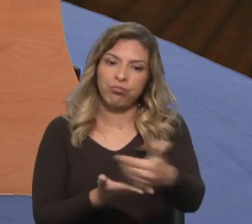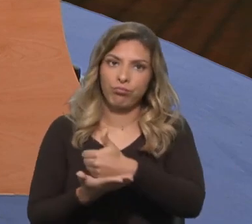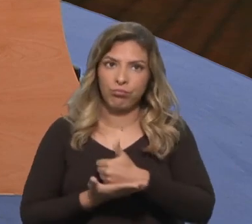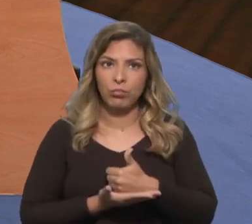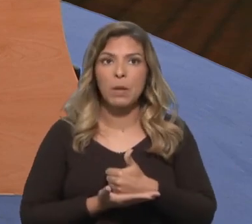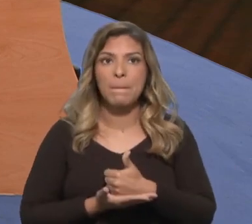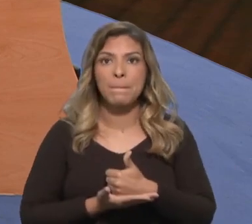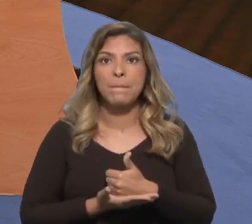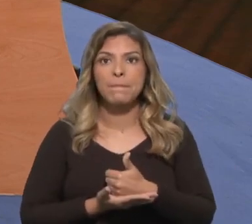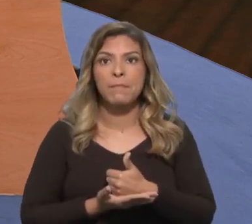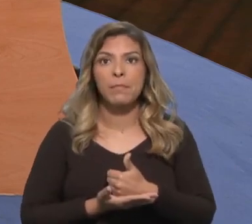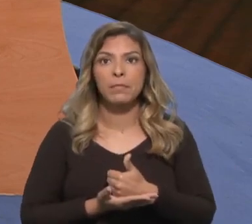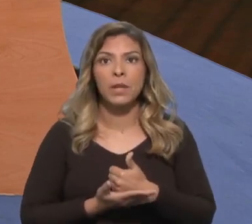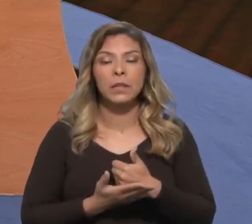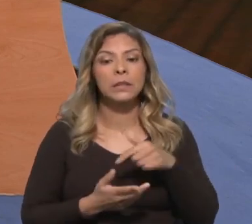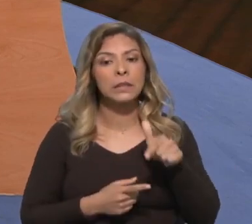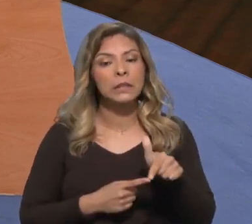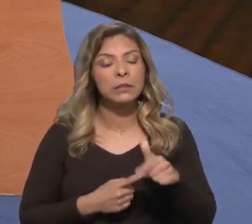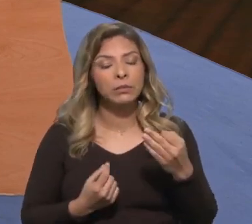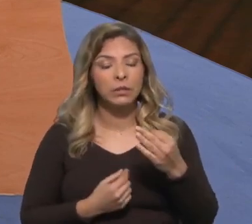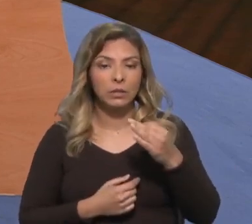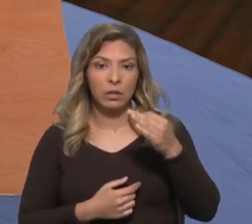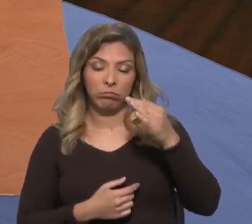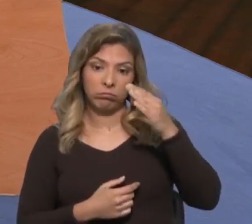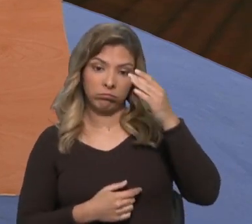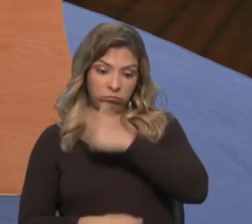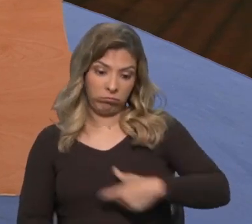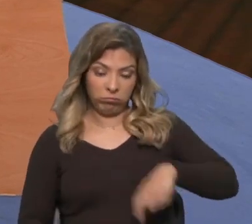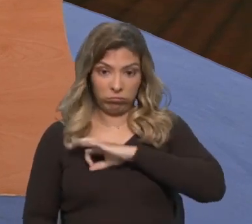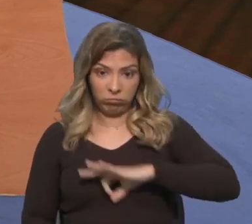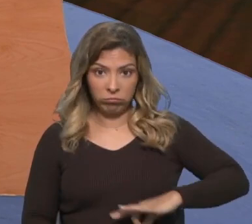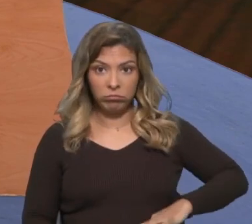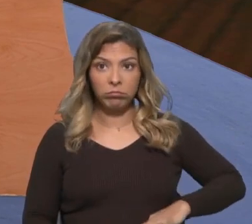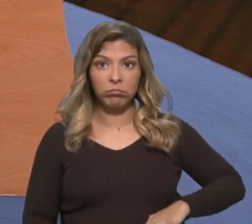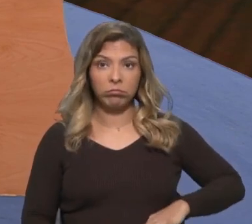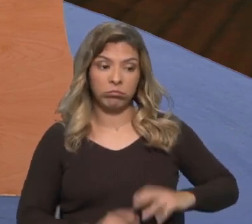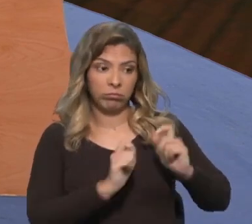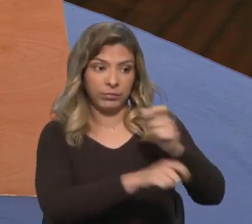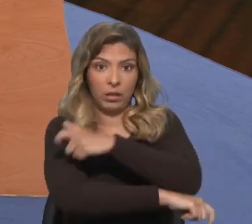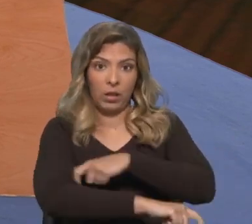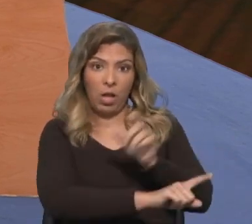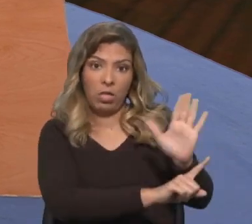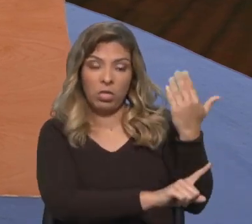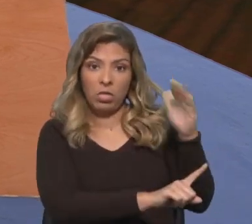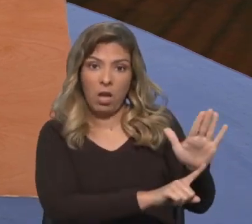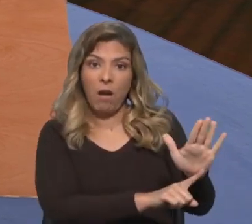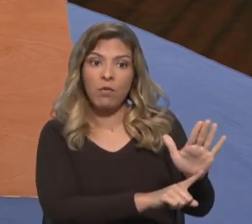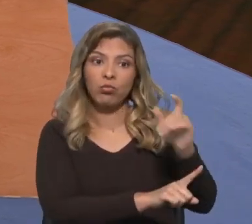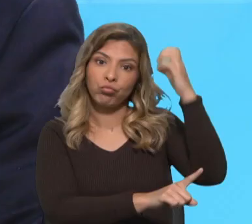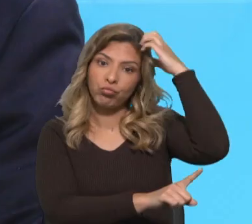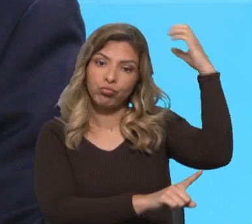e, a certa altura, um cardeal, portanto, delegado pelo imperador